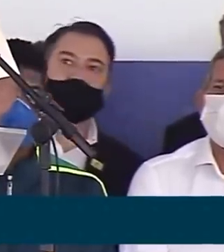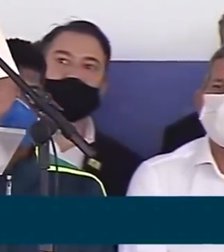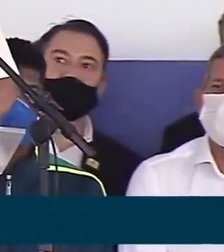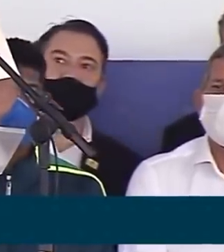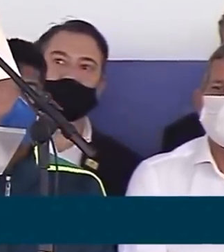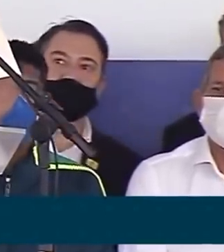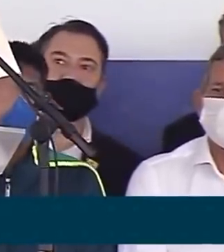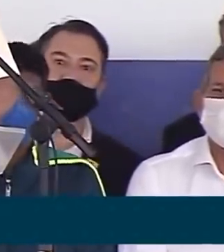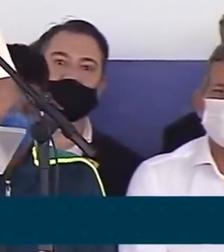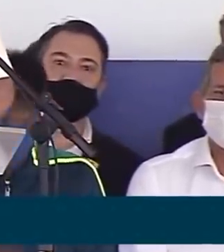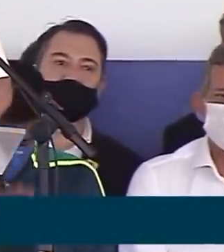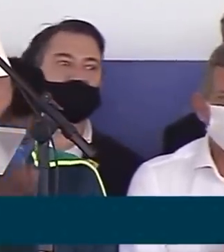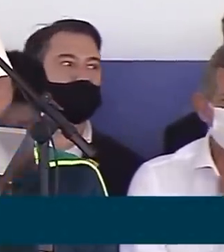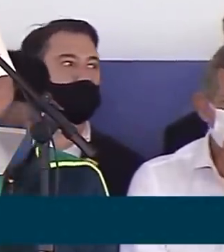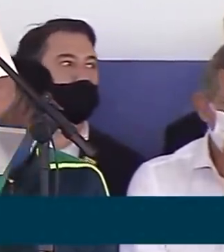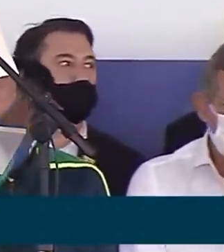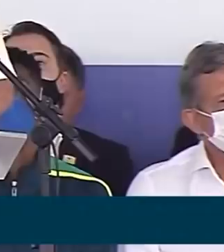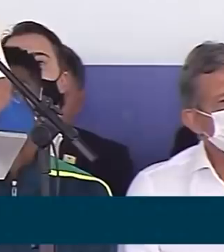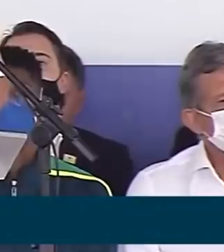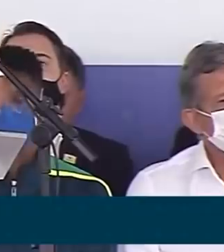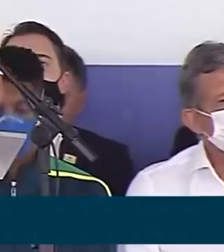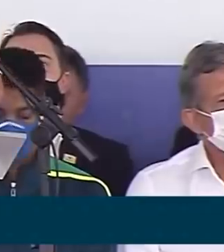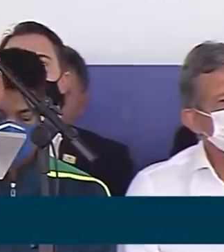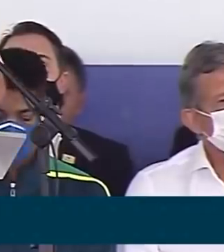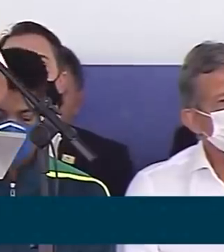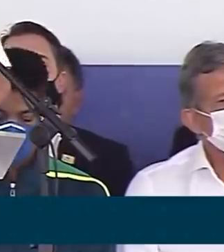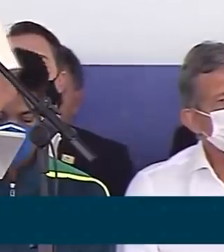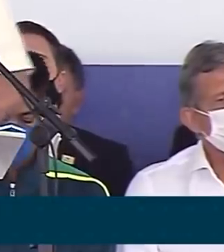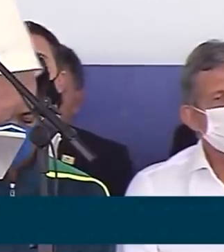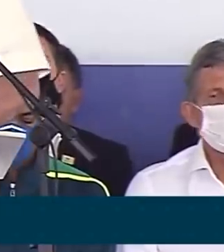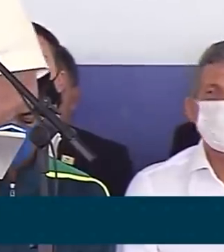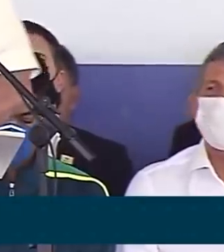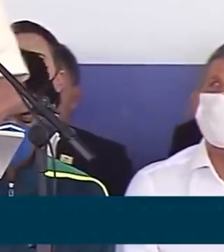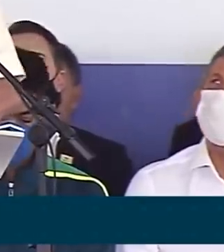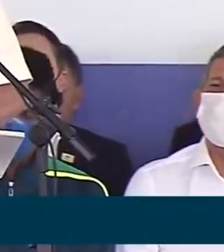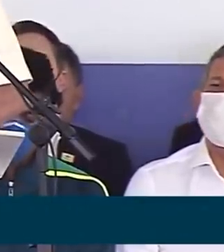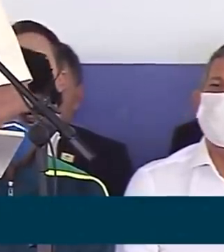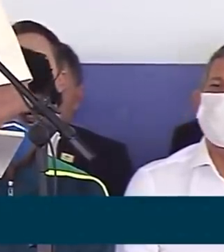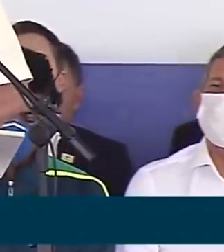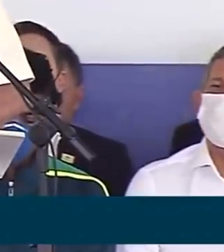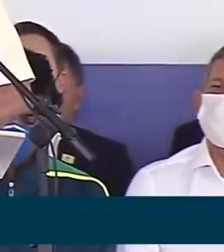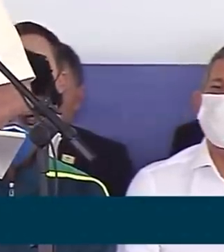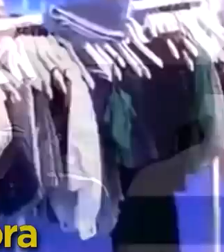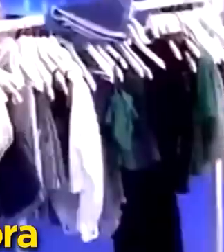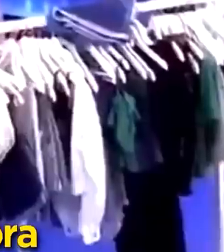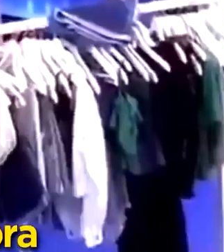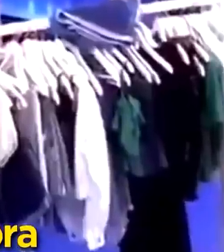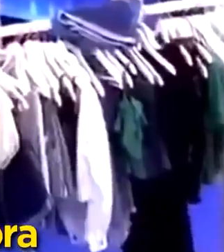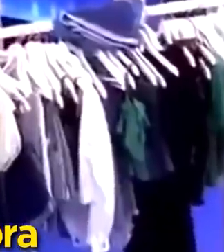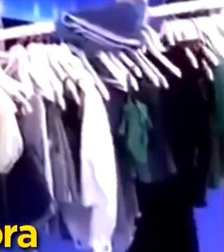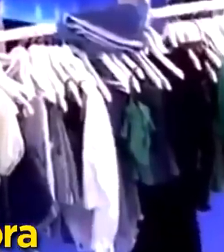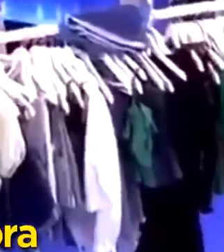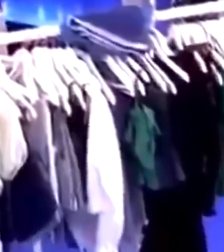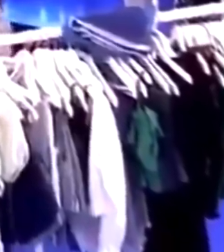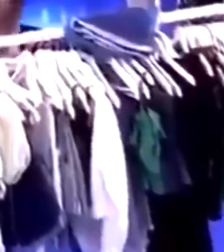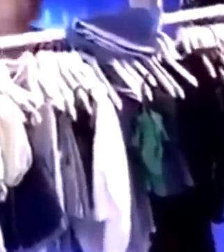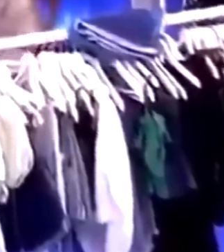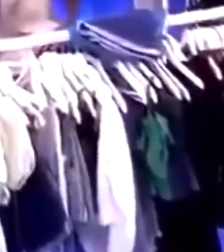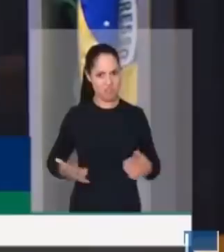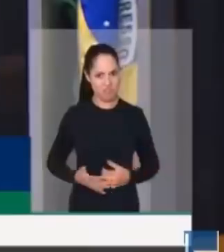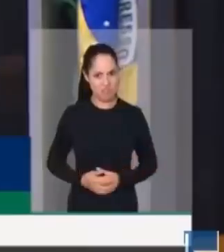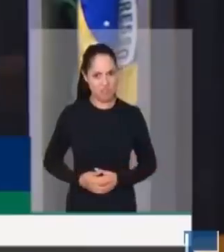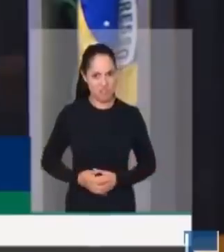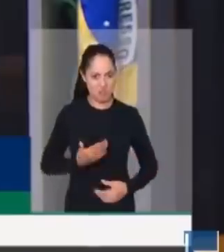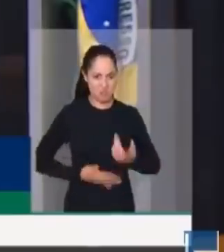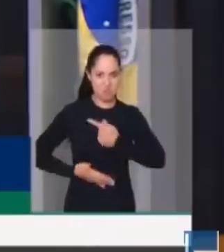condensado pra gente, pode ter certeza. Minha mãe tem 93 anos de idade, é uma senhora. Senhor e nem senhora, é